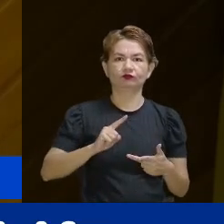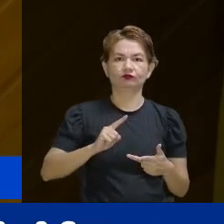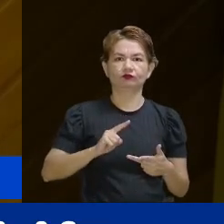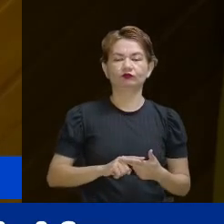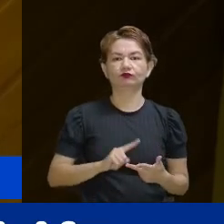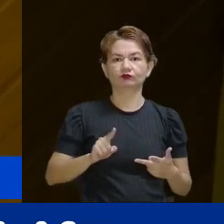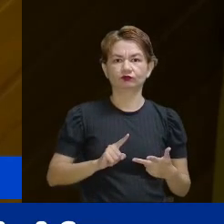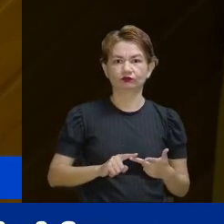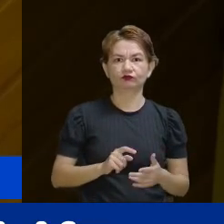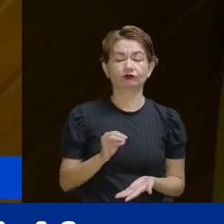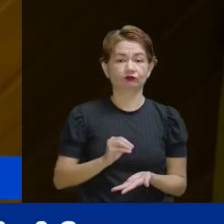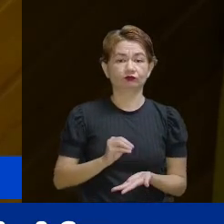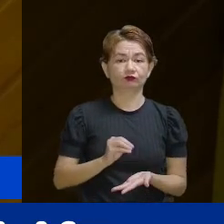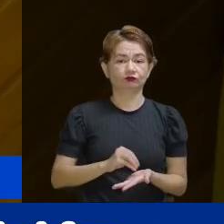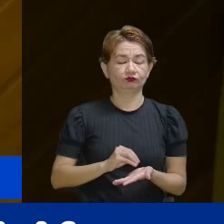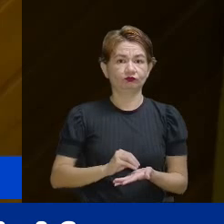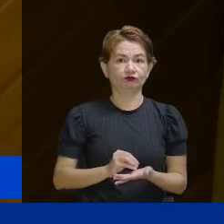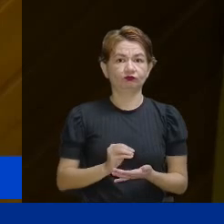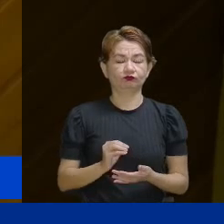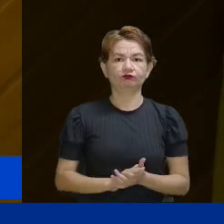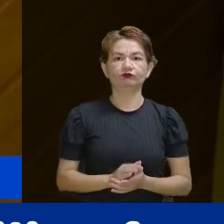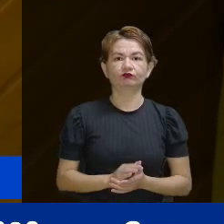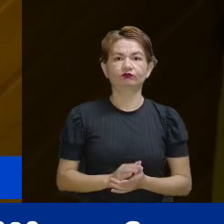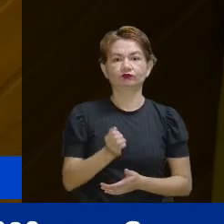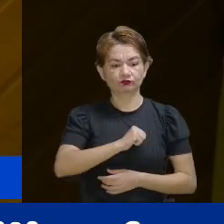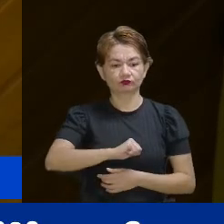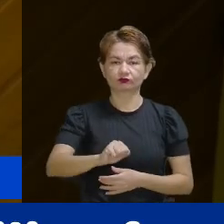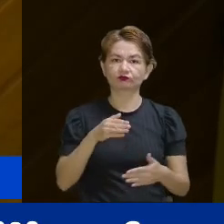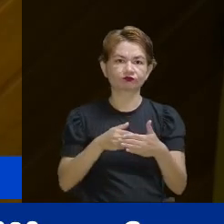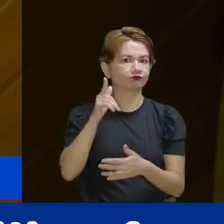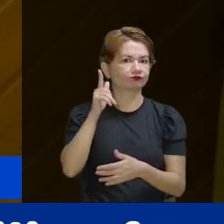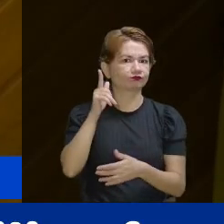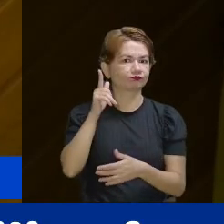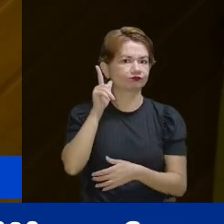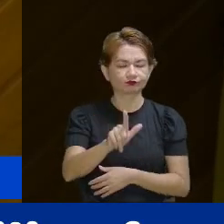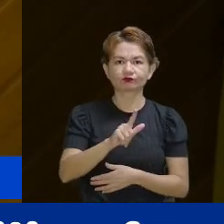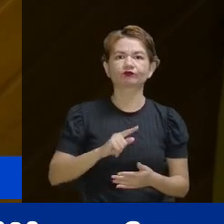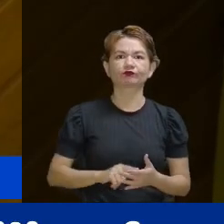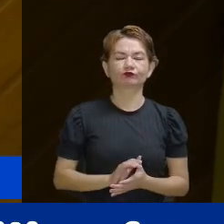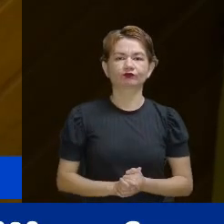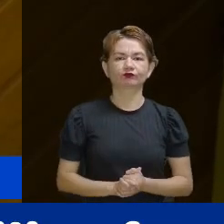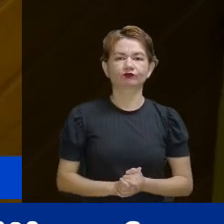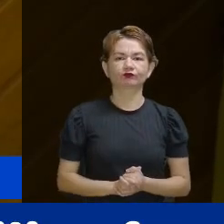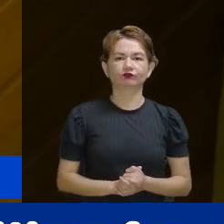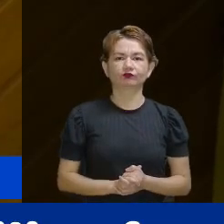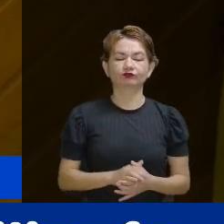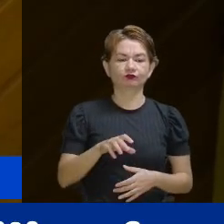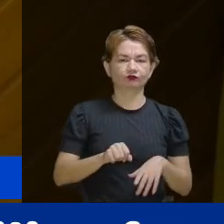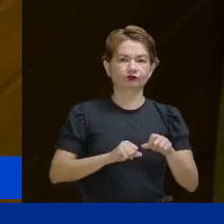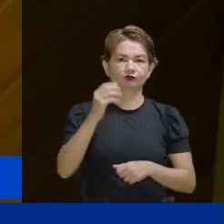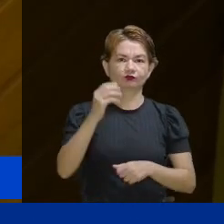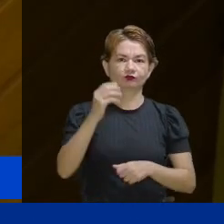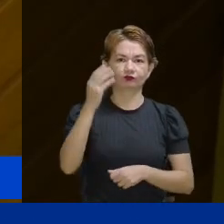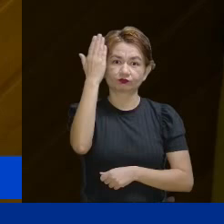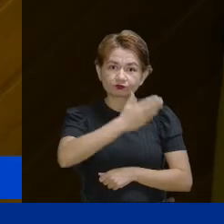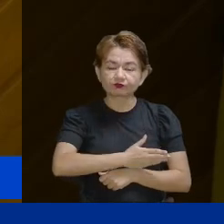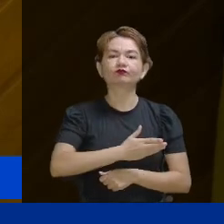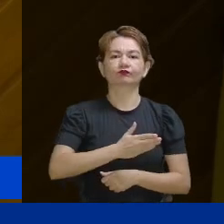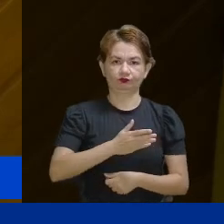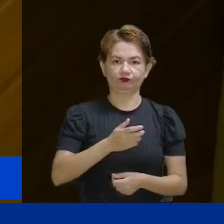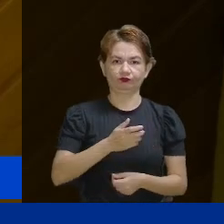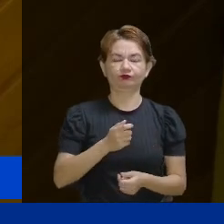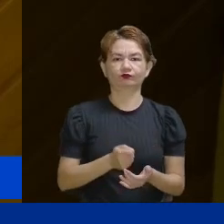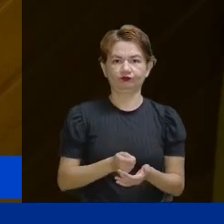investigativo, sem o acesso completo pela defesa, e condenação com fundamento exclusivo em provas colhidas em fase